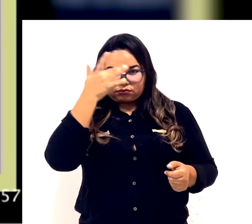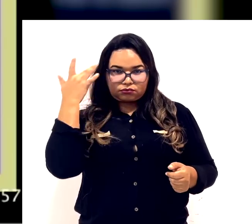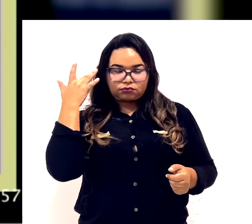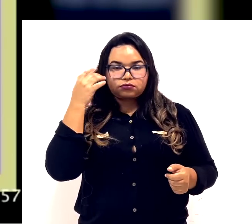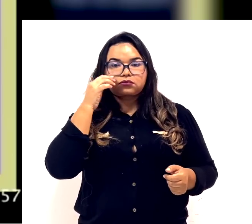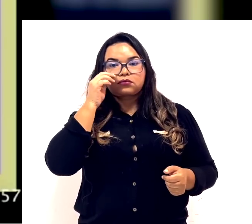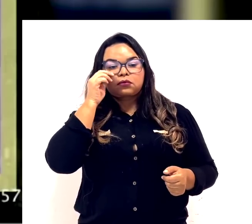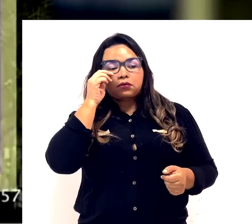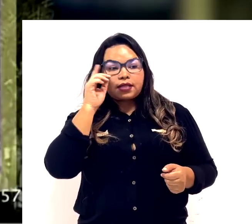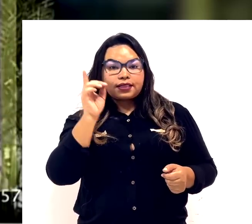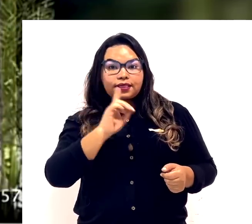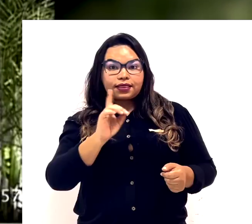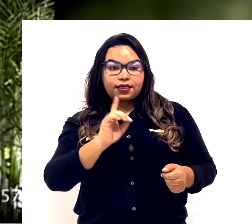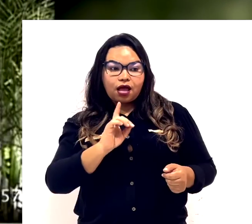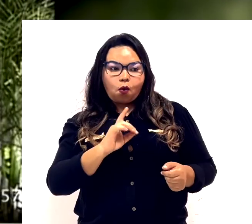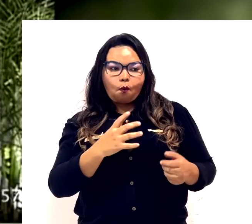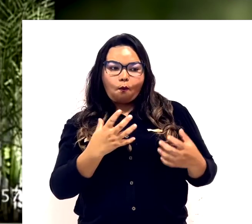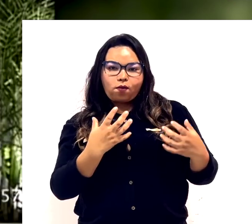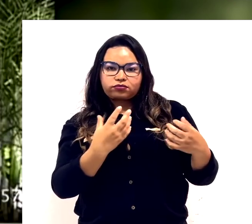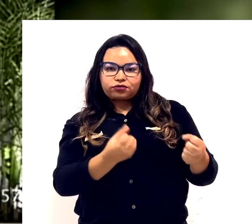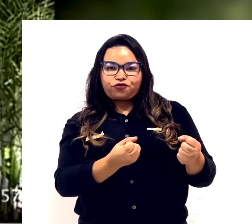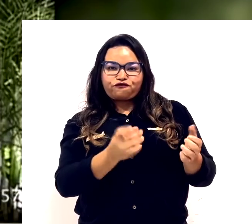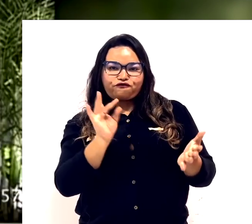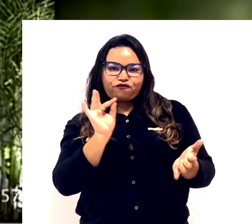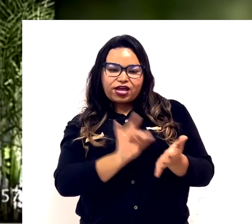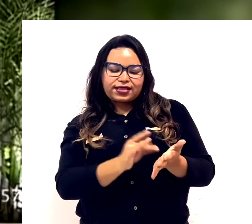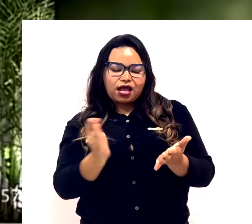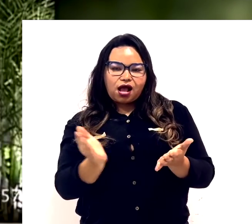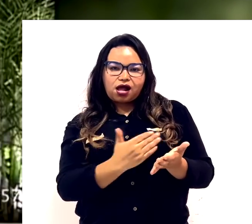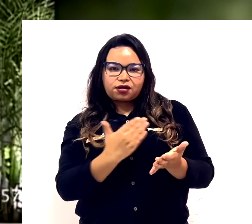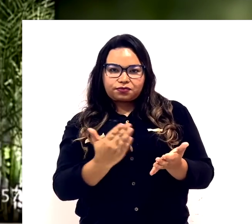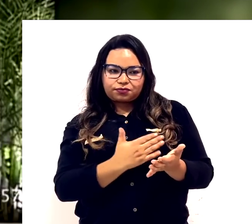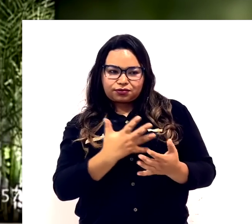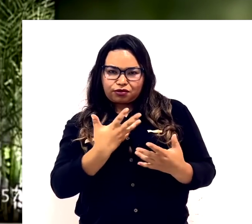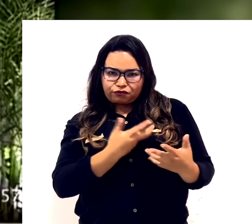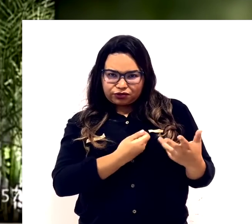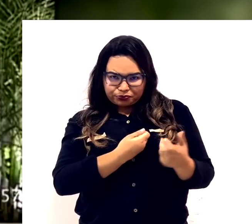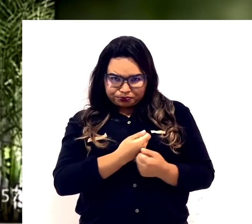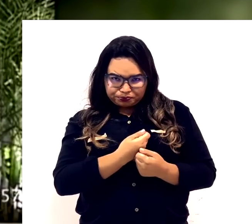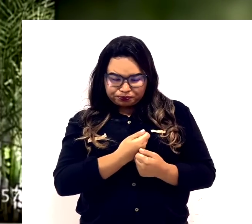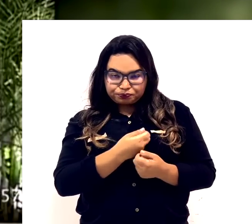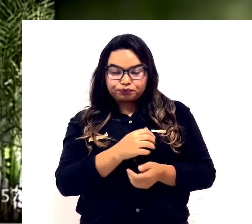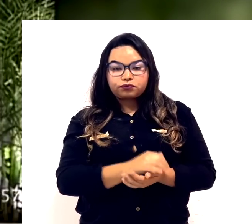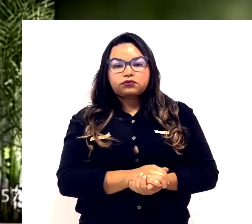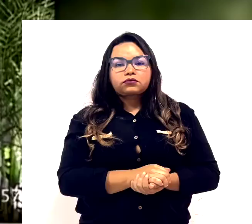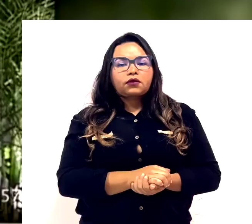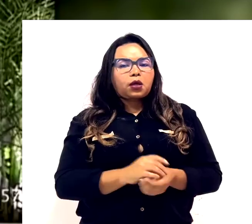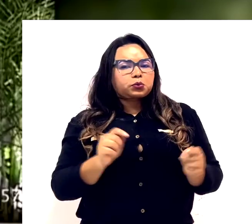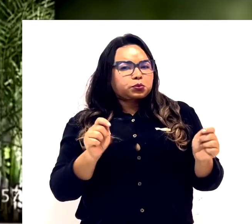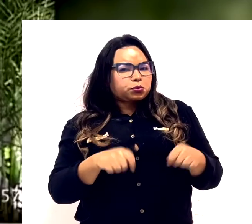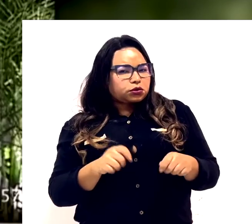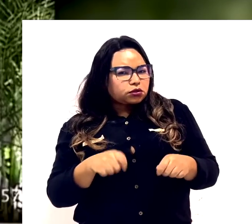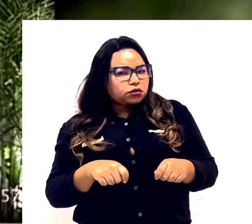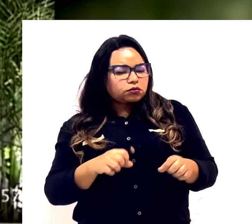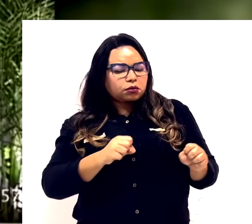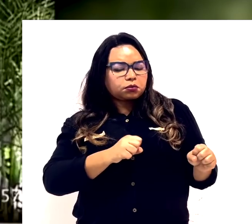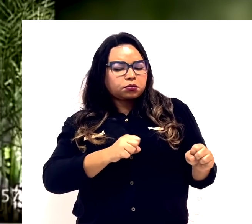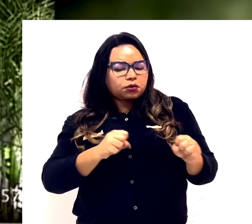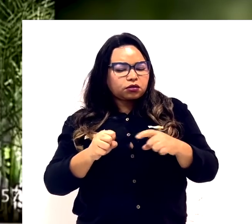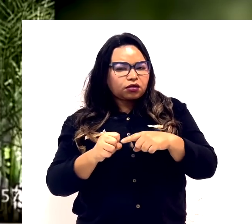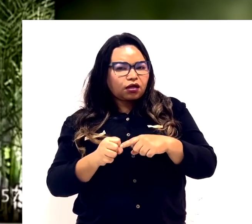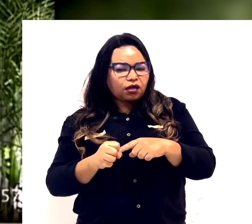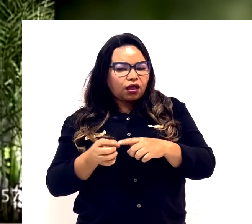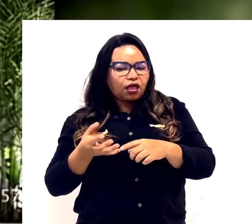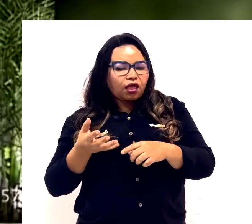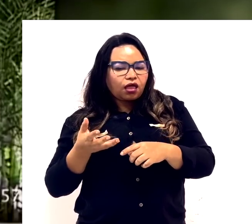para se salvarem. Ou será possível que este poder engane a todo mundo quando eles aceitam um evangelho que é baseado em